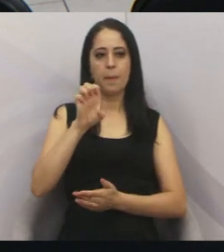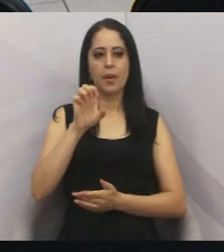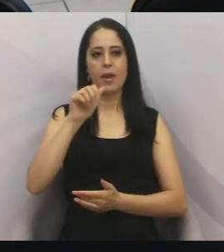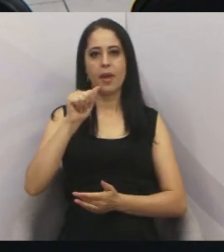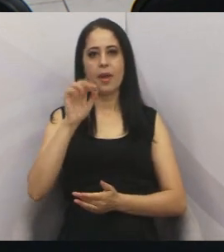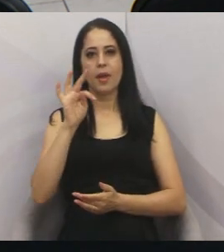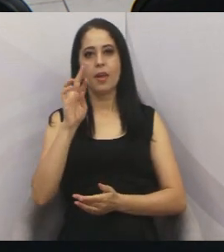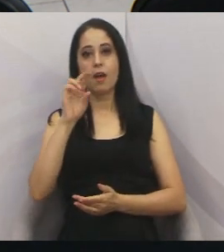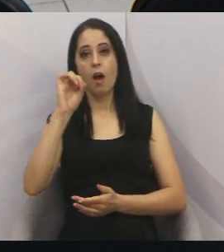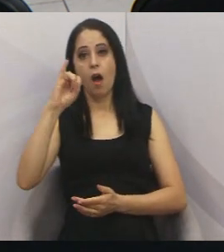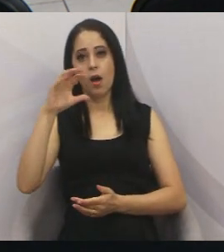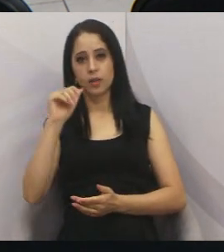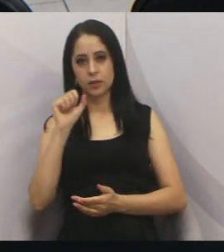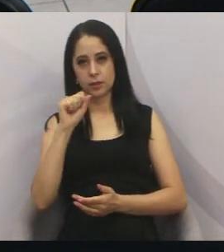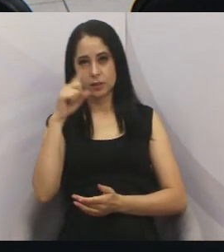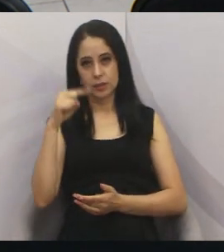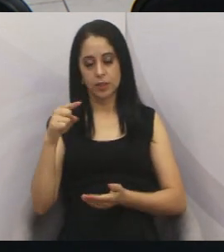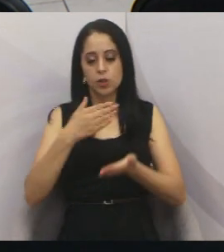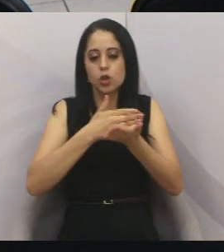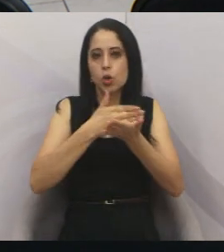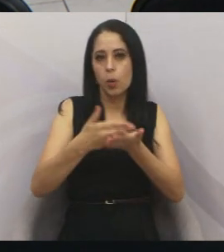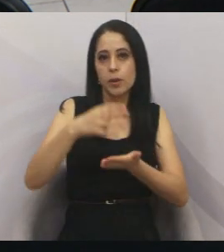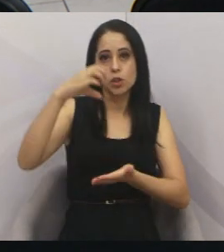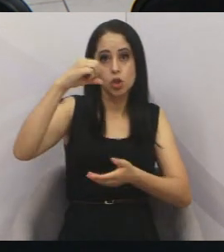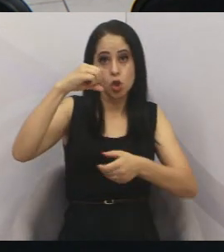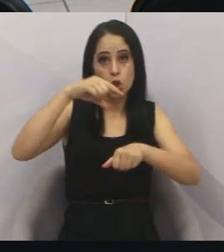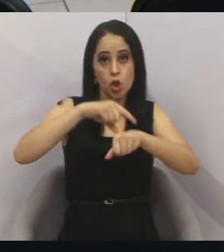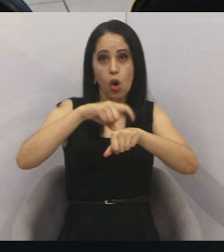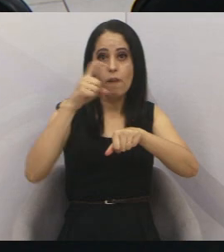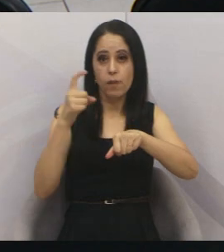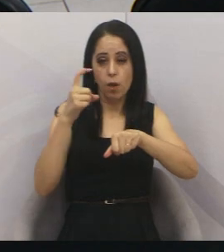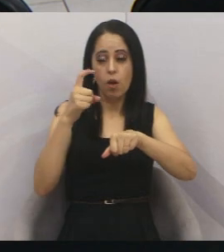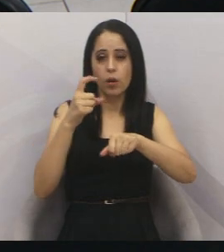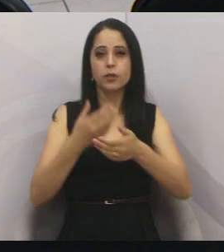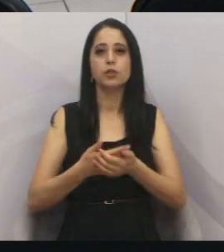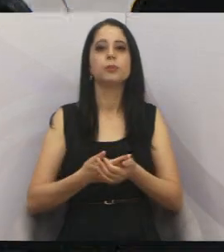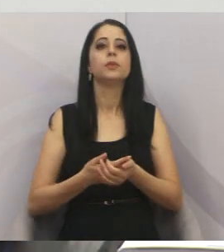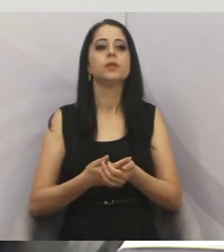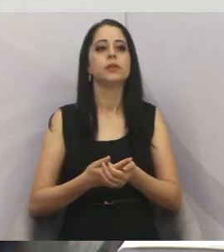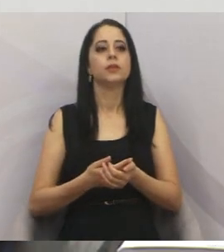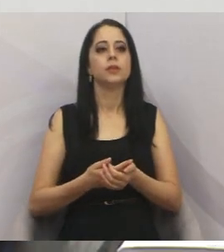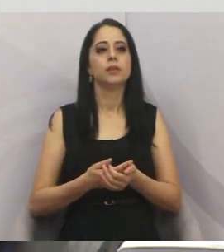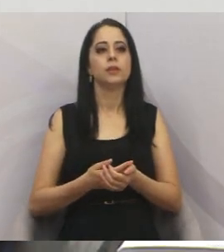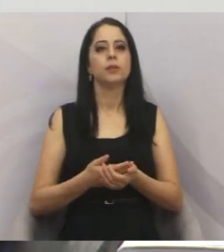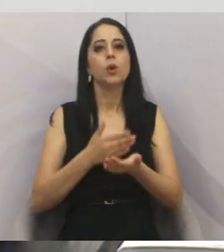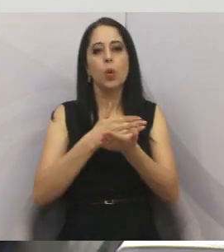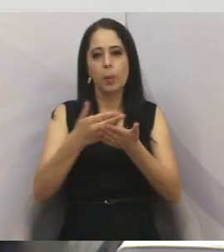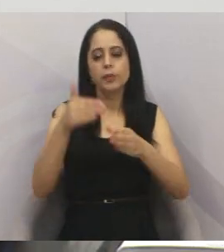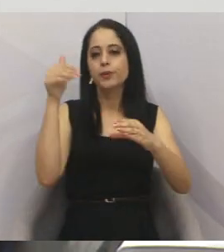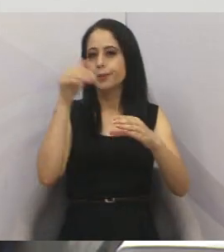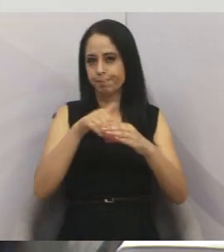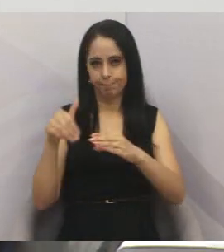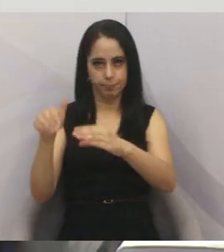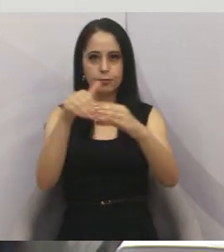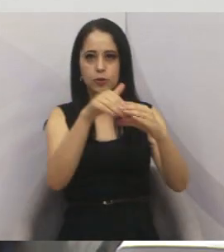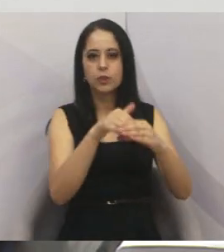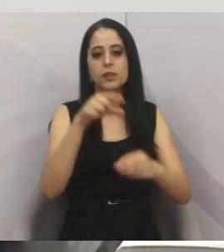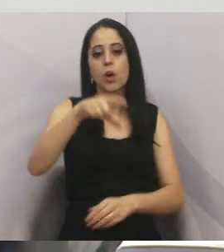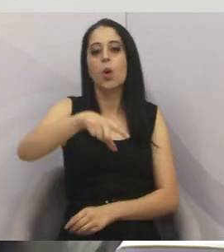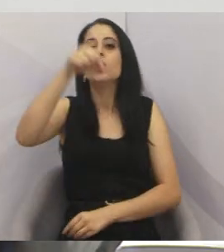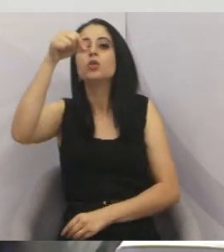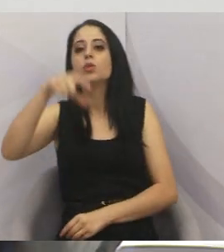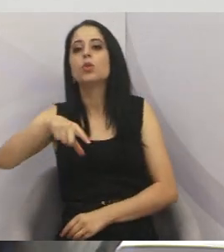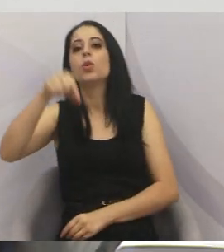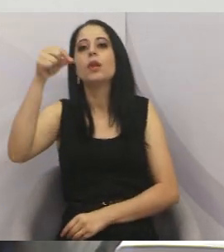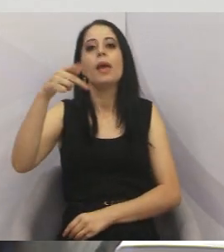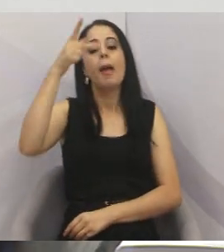Às 9 horas, no dia 6 de novembro de 2021, nesta sessão eleitoral, foi aberta a votação para a eleição dos membros da sociedade